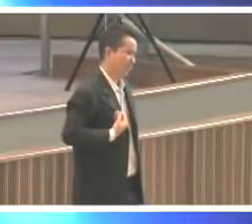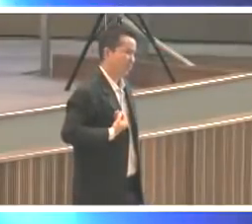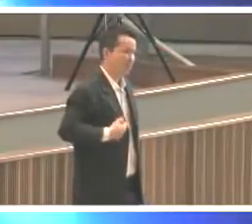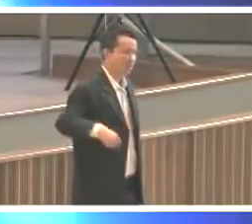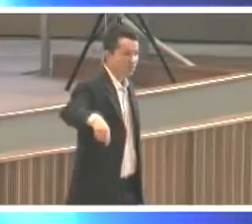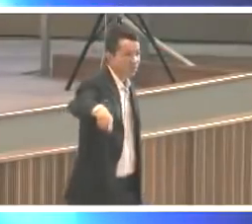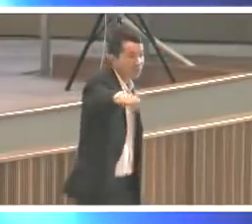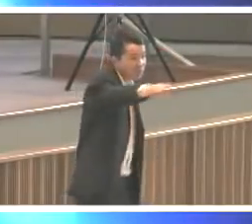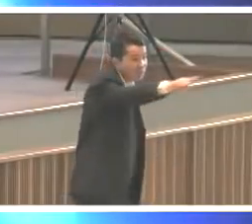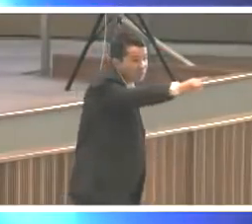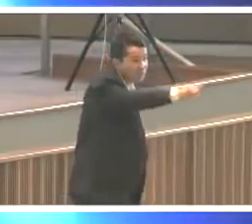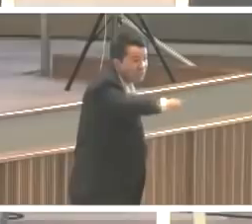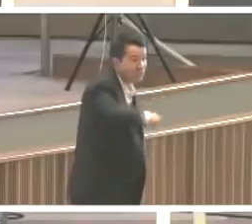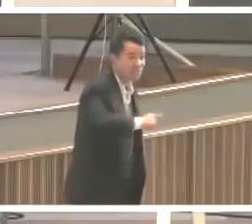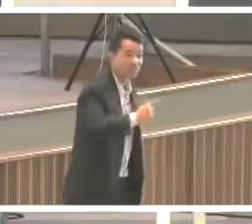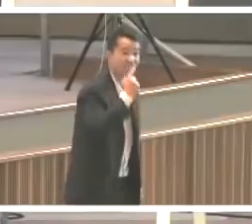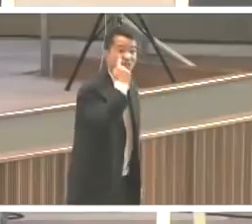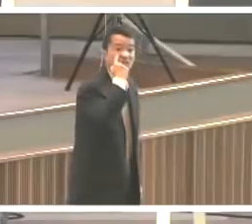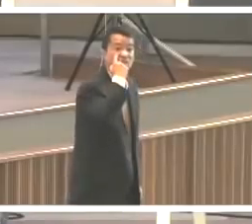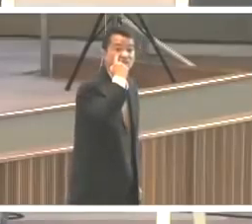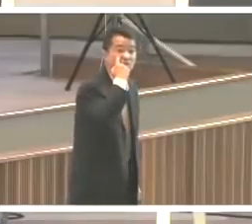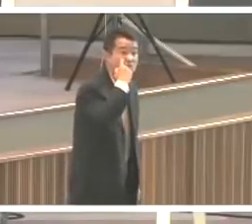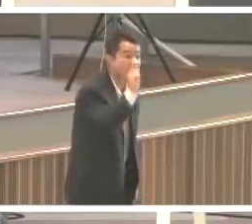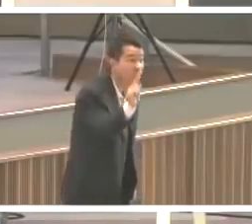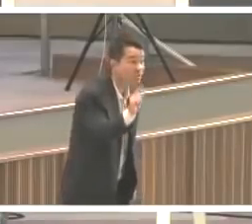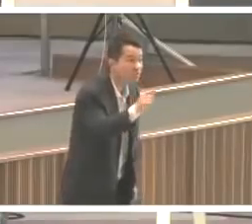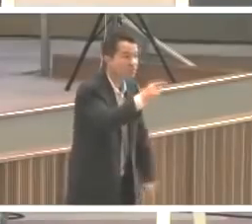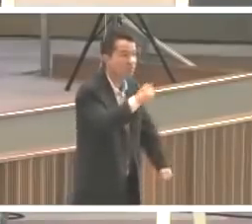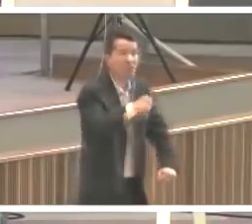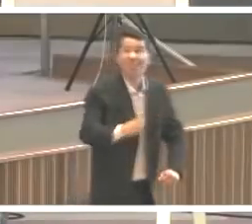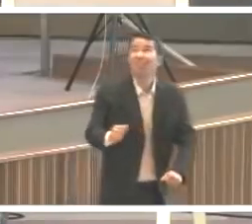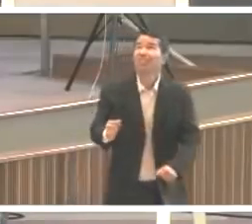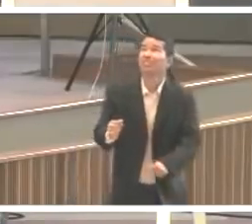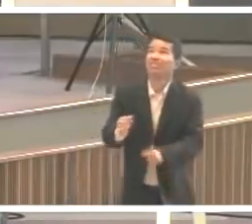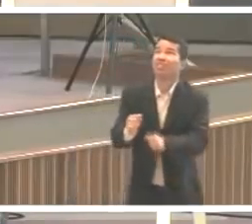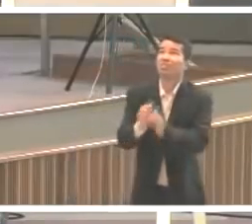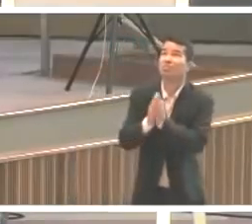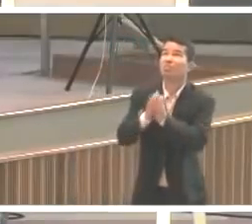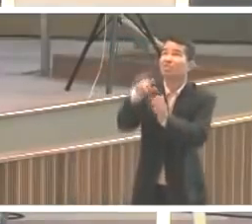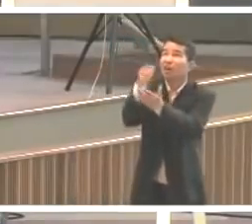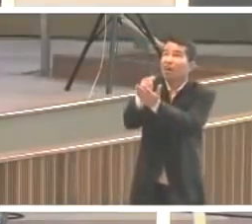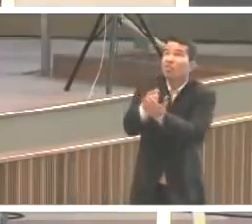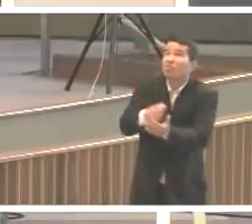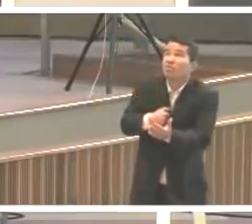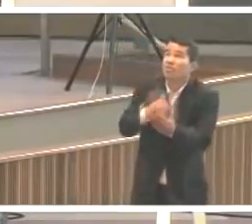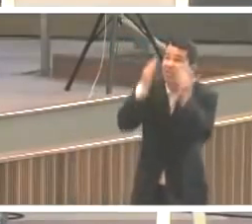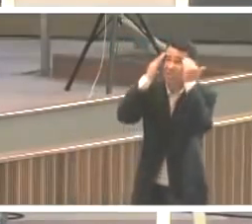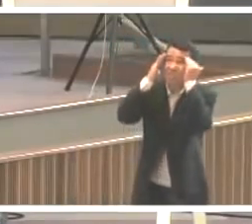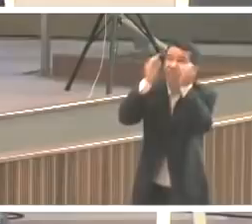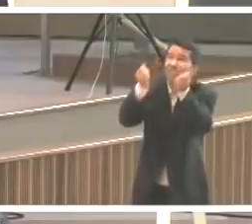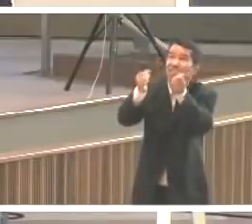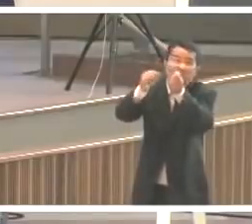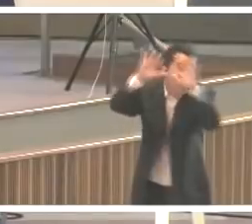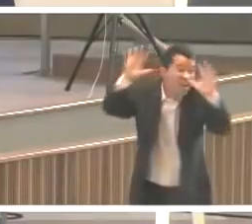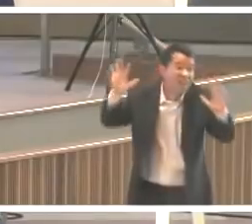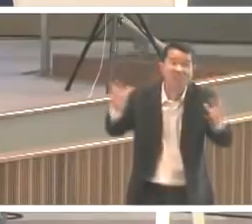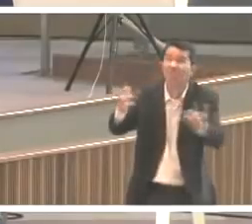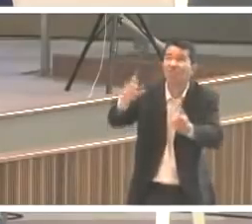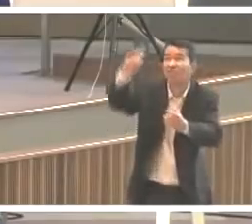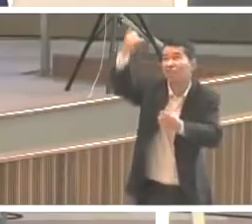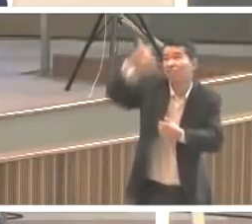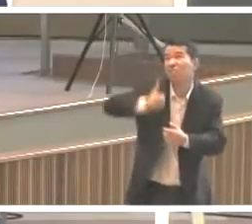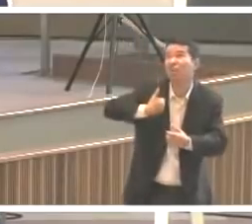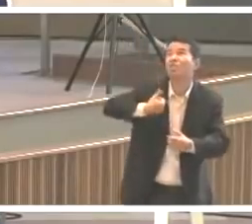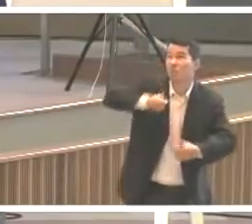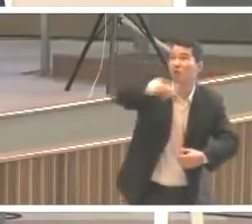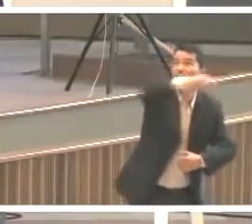acontecendo, dobra o teu joelho e pergunta, Deus, me dá entendimento para perceber o que o Senhor quer falar para a minha vida. E às